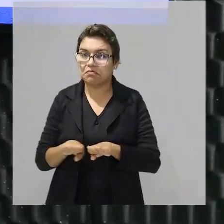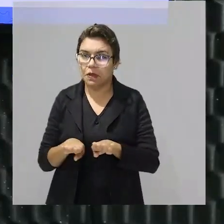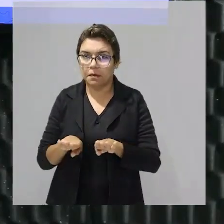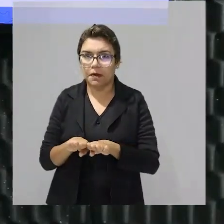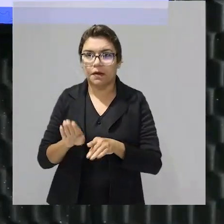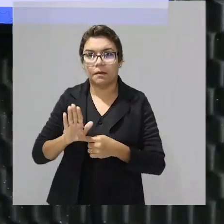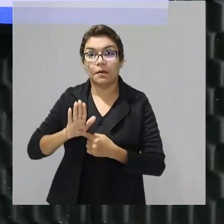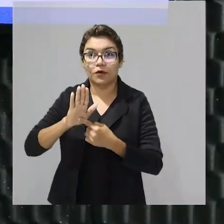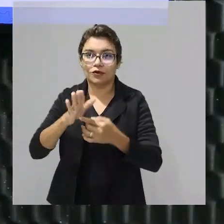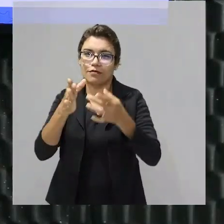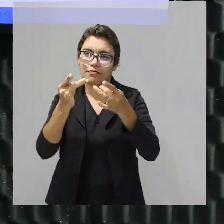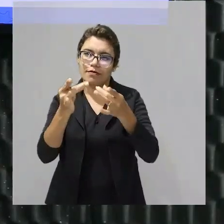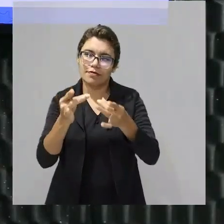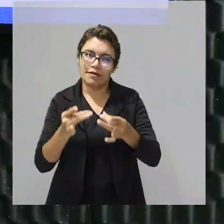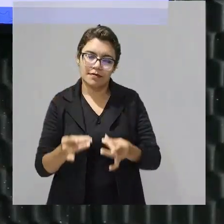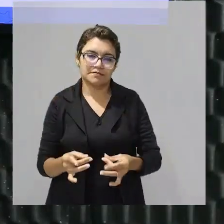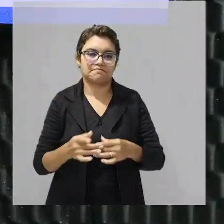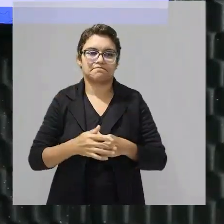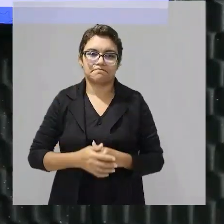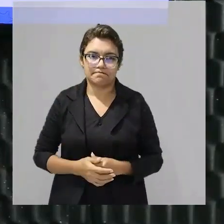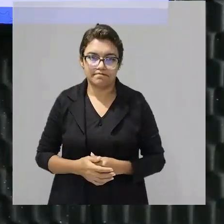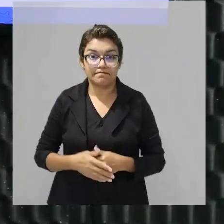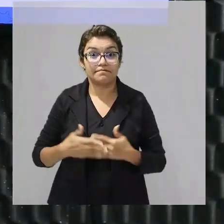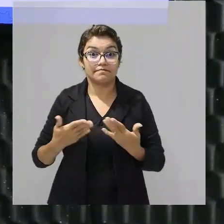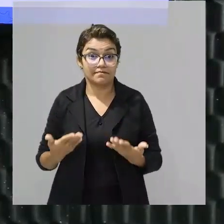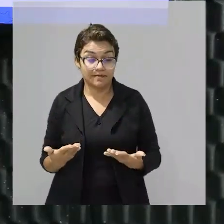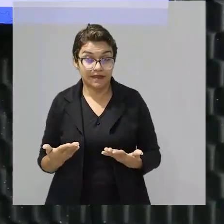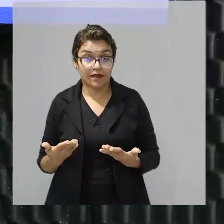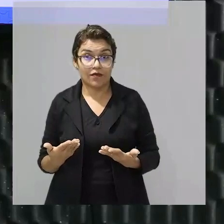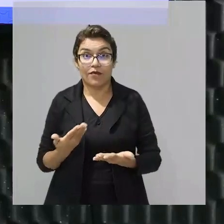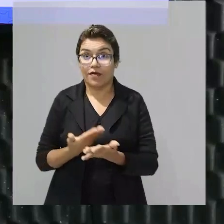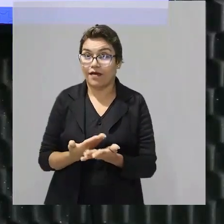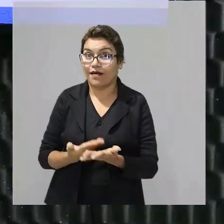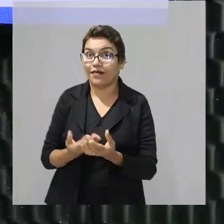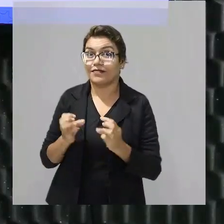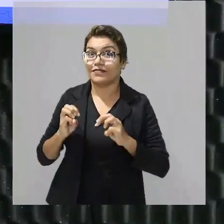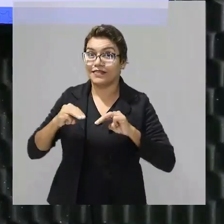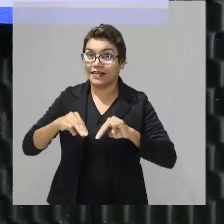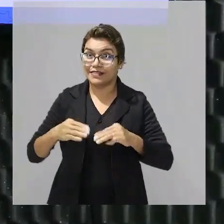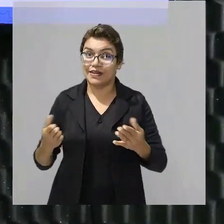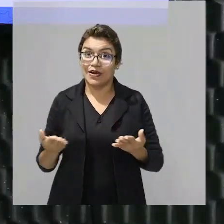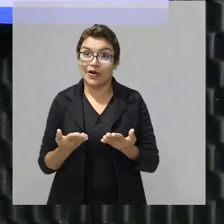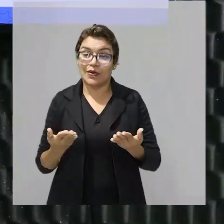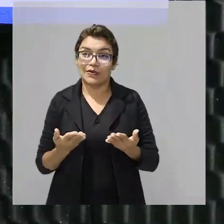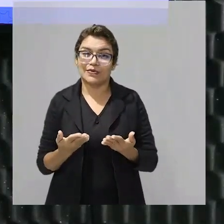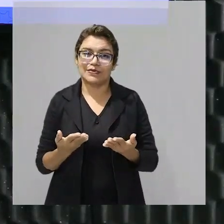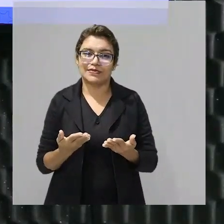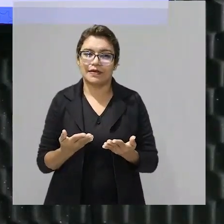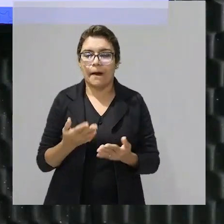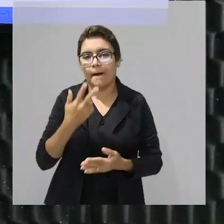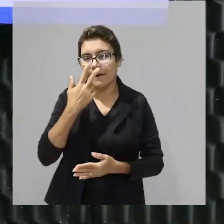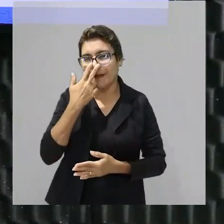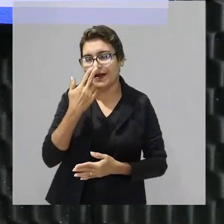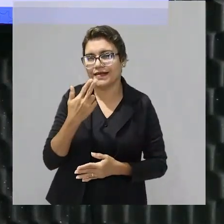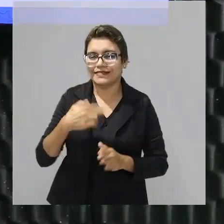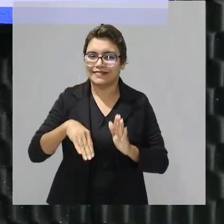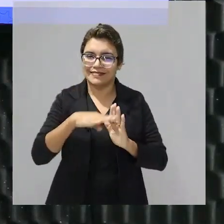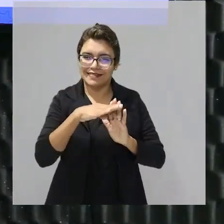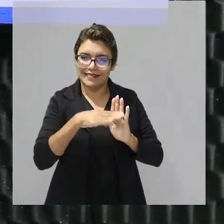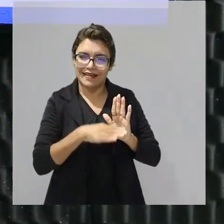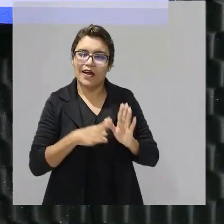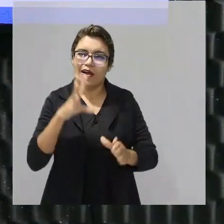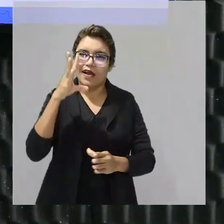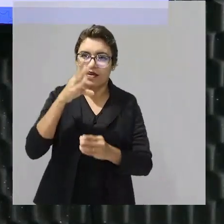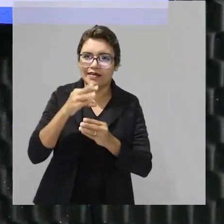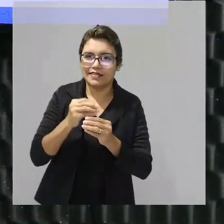deve fazer, indicou a pessoa responsável, indicou o modo de como fazer e o efeito. E, por